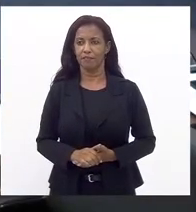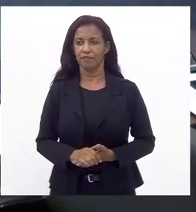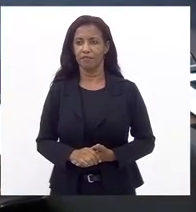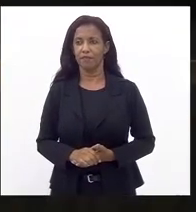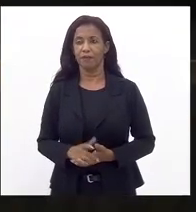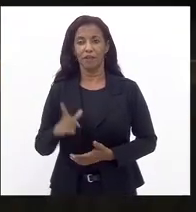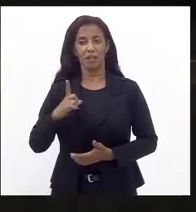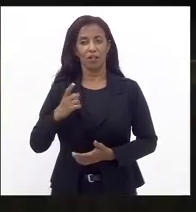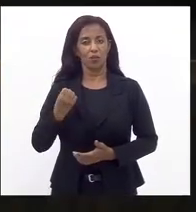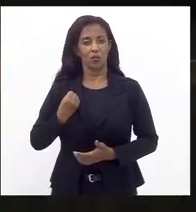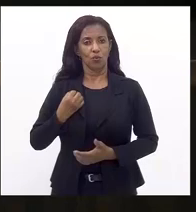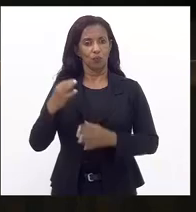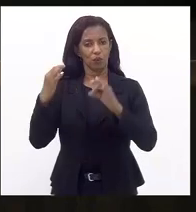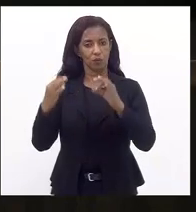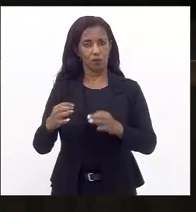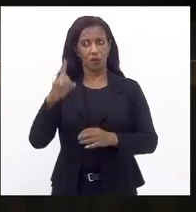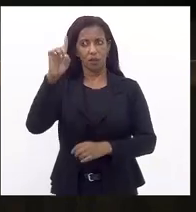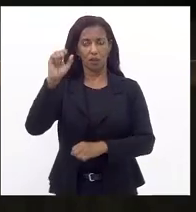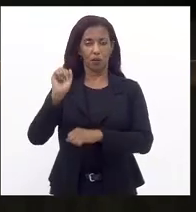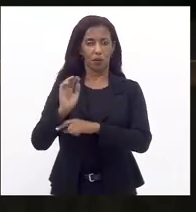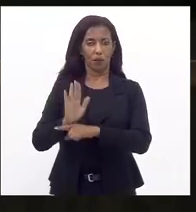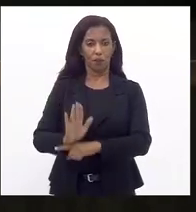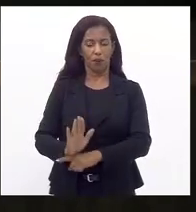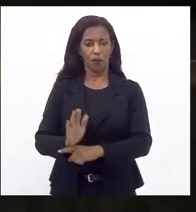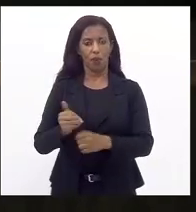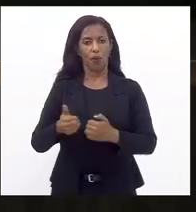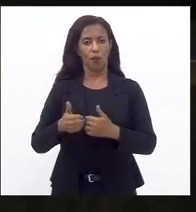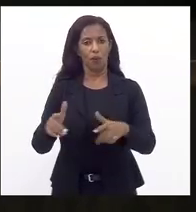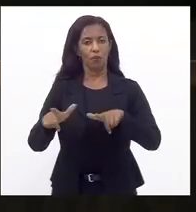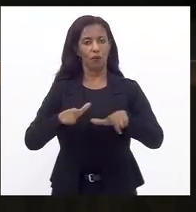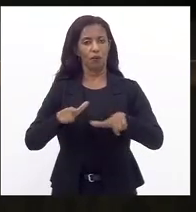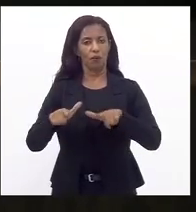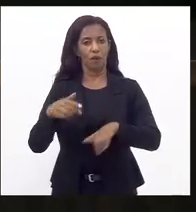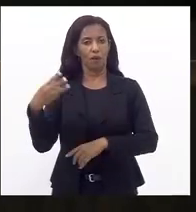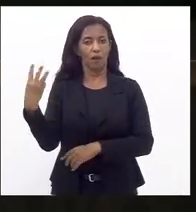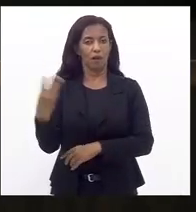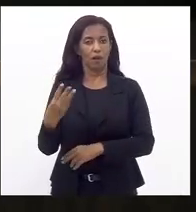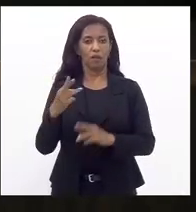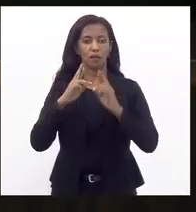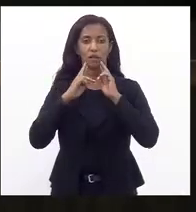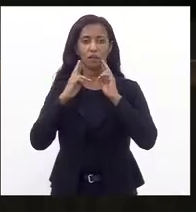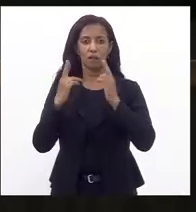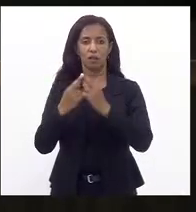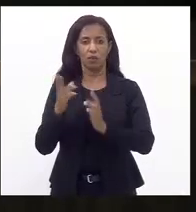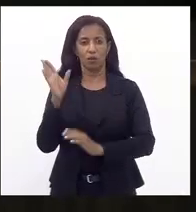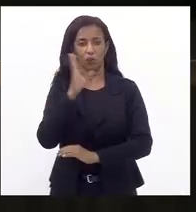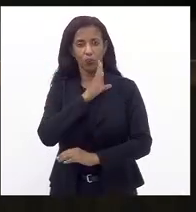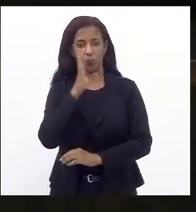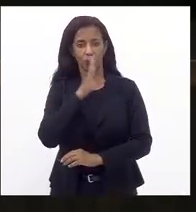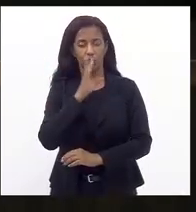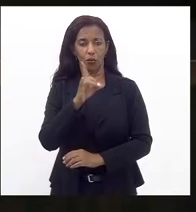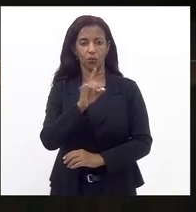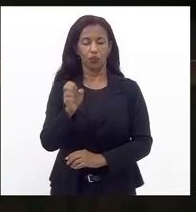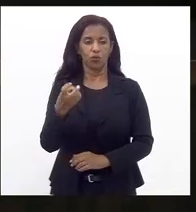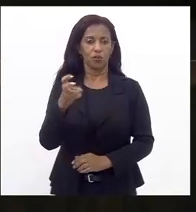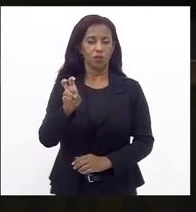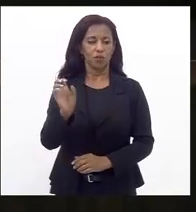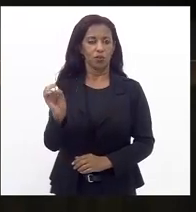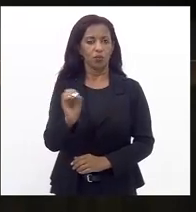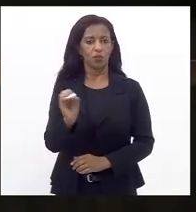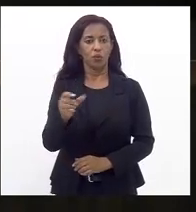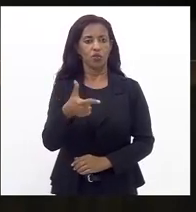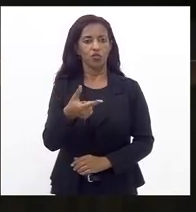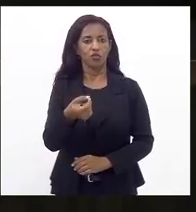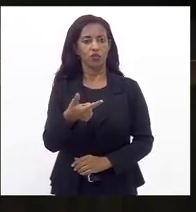em havendo número legal sobre a proteção de Deus ele sempre do nosso Sábado está aberta a 3ª sessão extraordinária do dia cinco de outubro